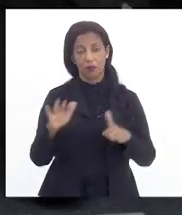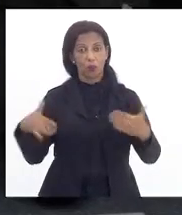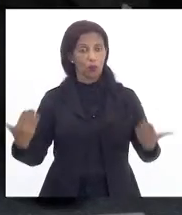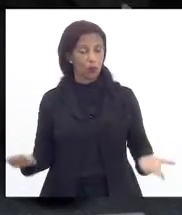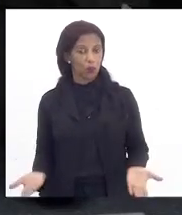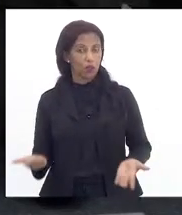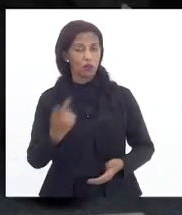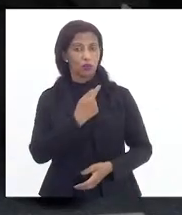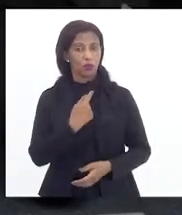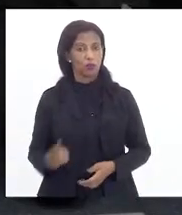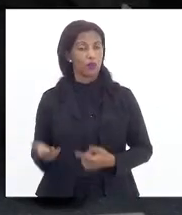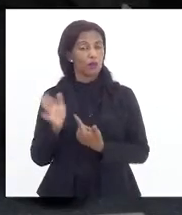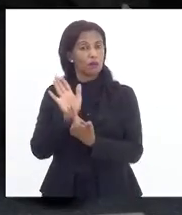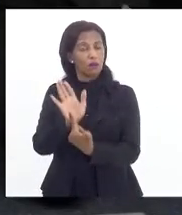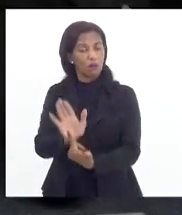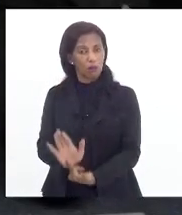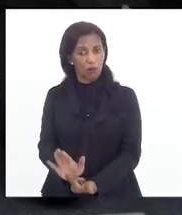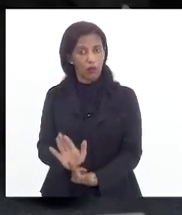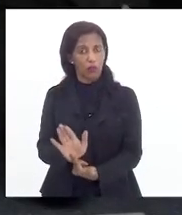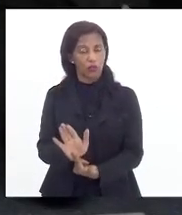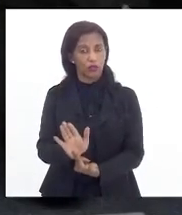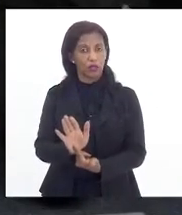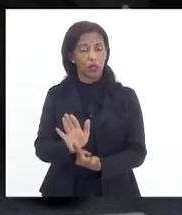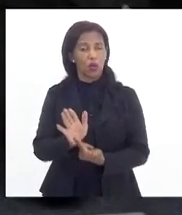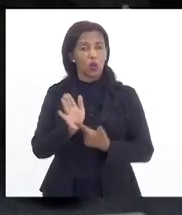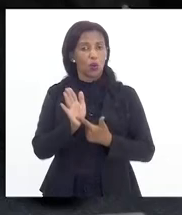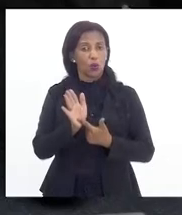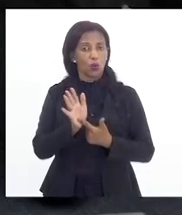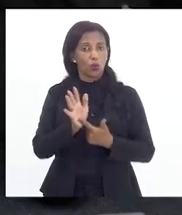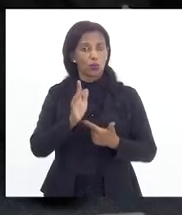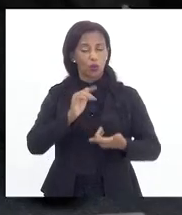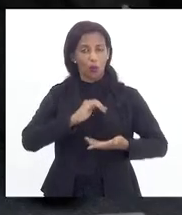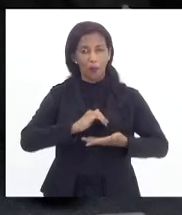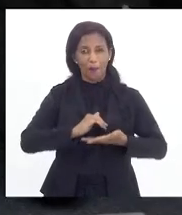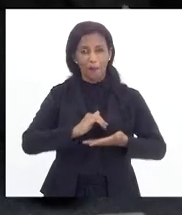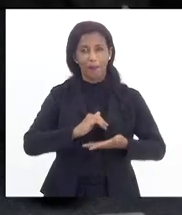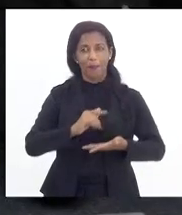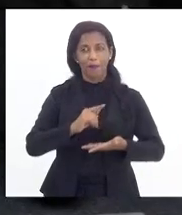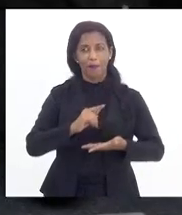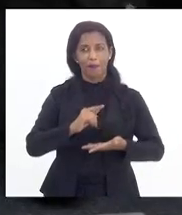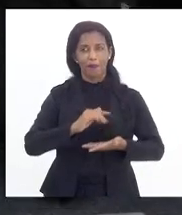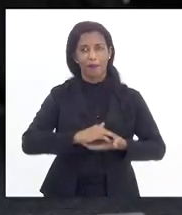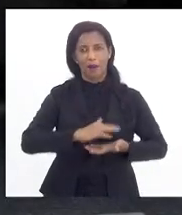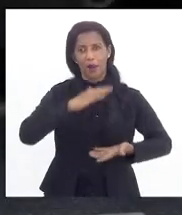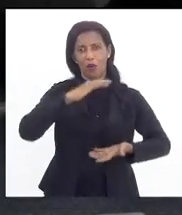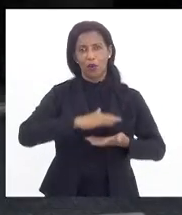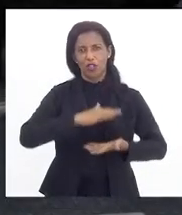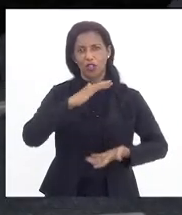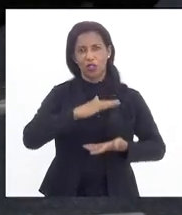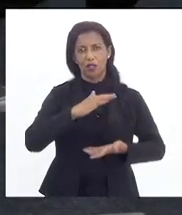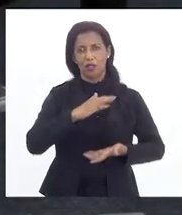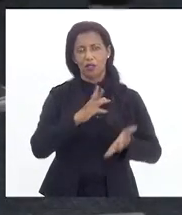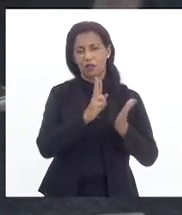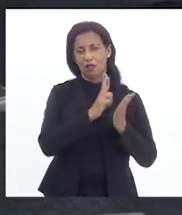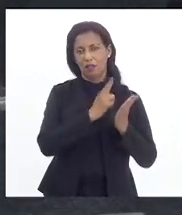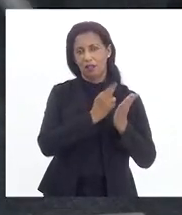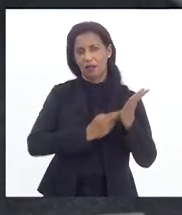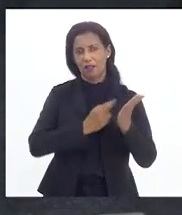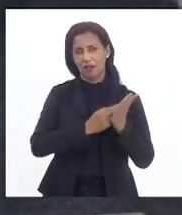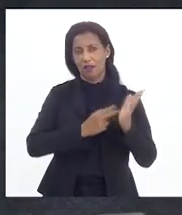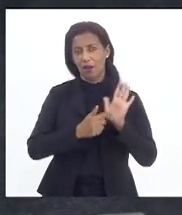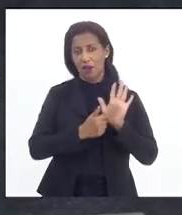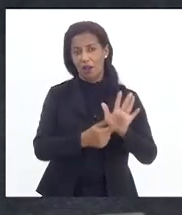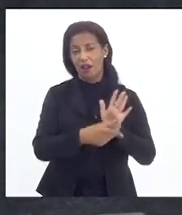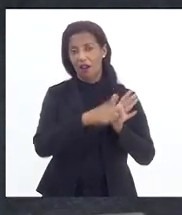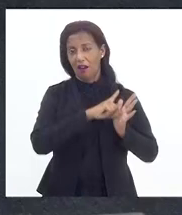quando o governo apresenta o seu pacote para aderir ao regime de recuperação fiscal e isso Começou antes da